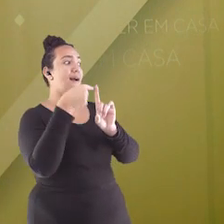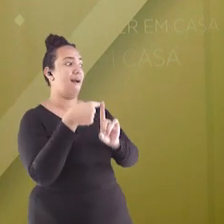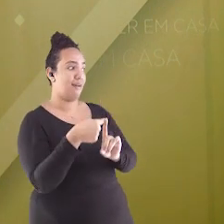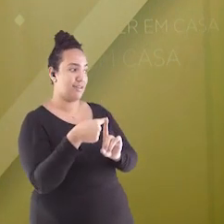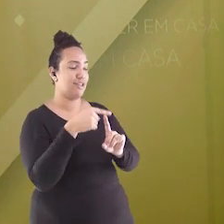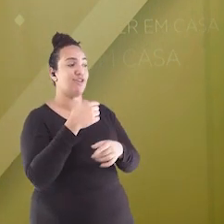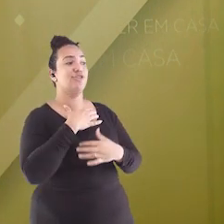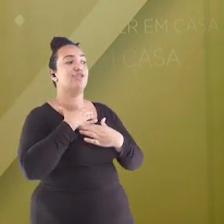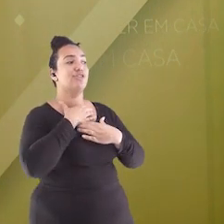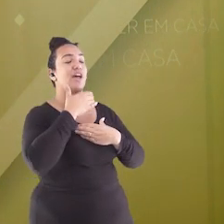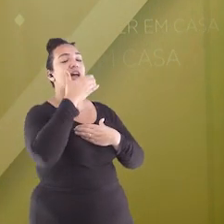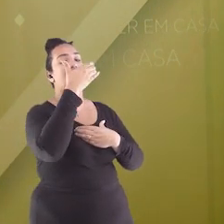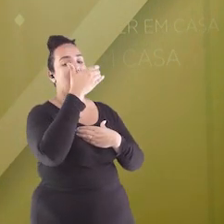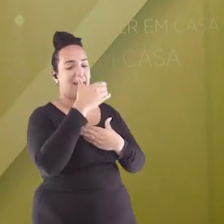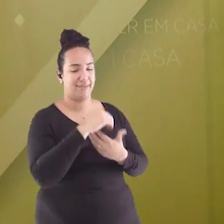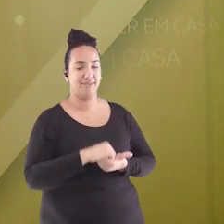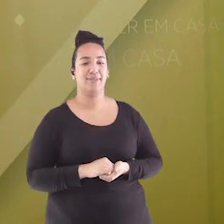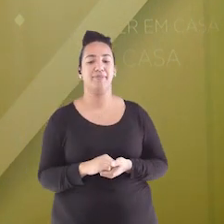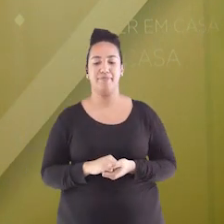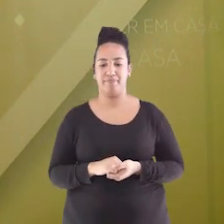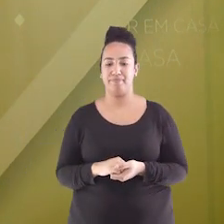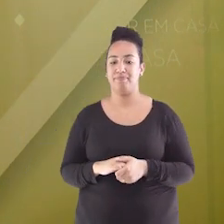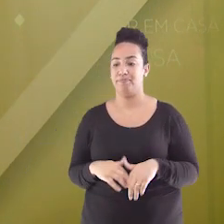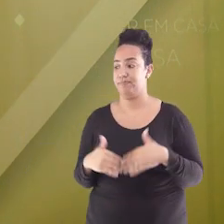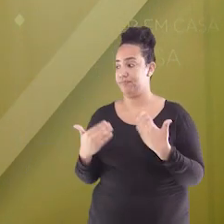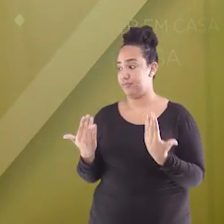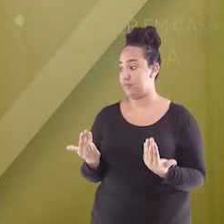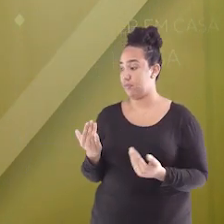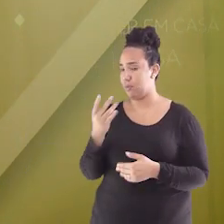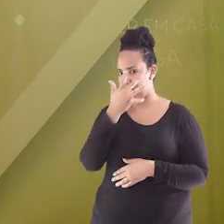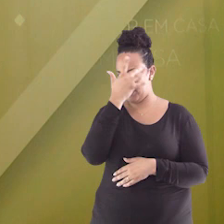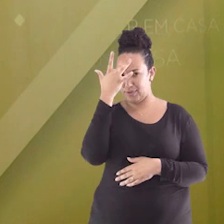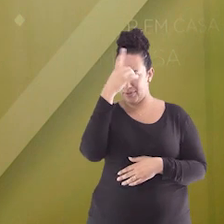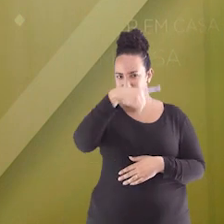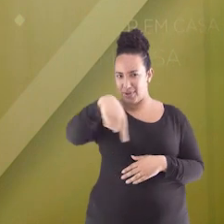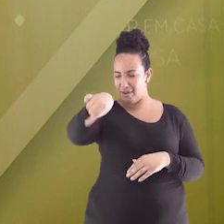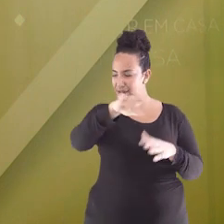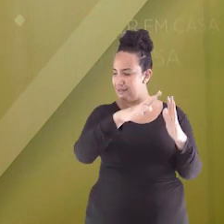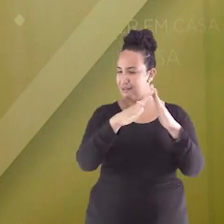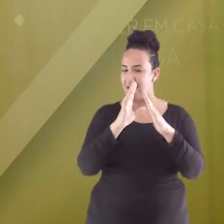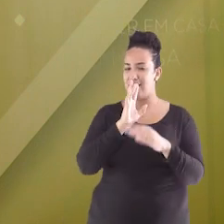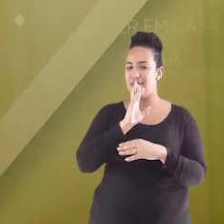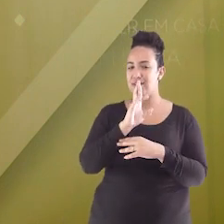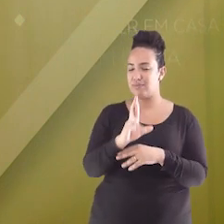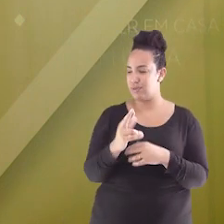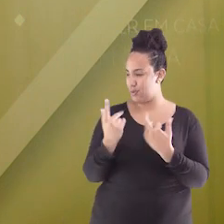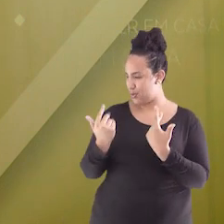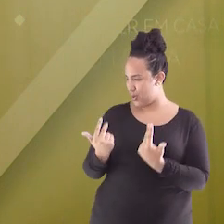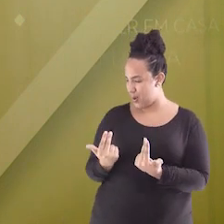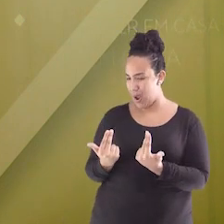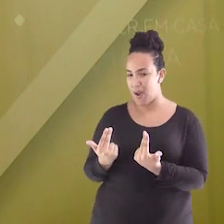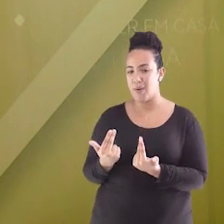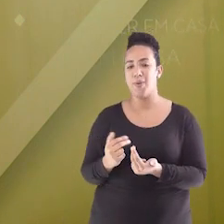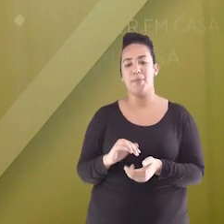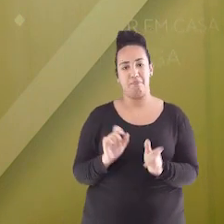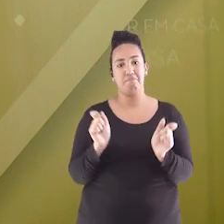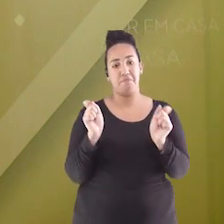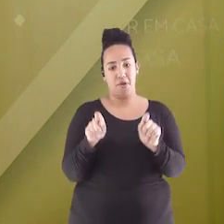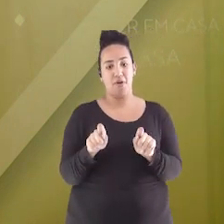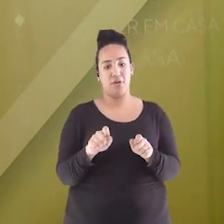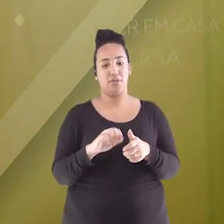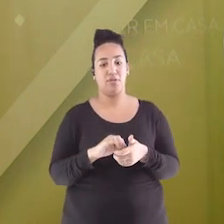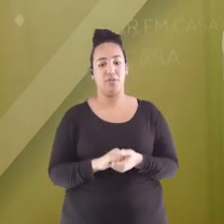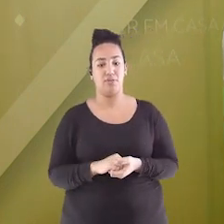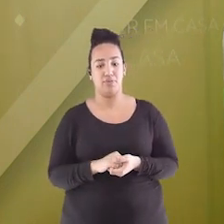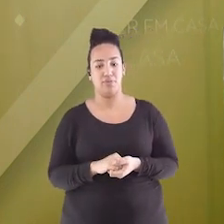aí. Muito bem. Bom, Elião, será que o pessoal colocou feroz, grande, perigoso? Pode ser, né? Ou